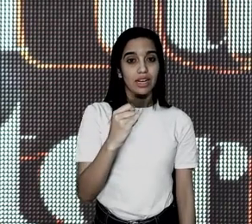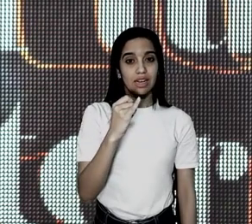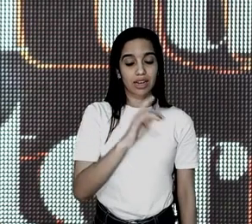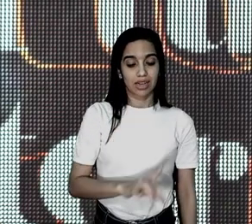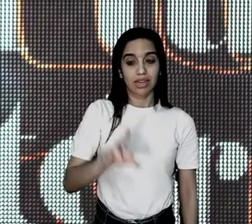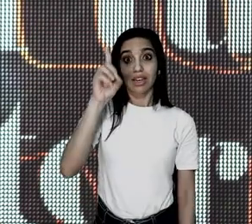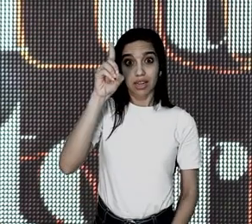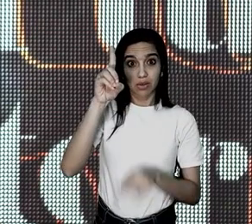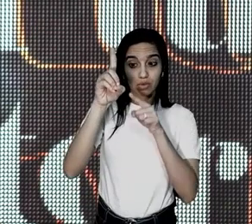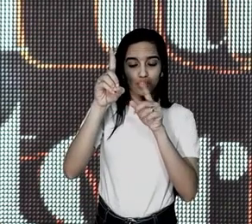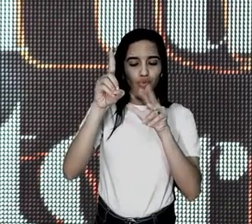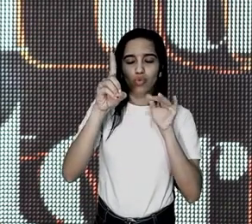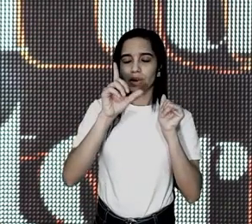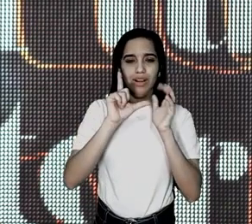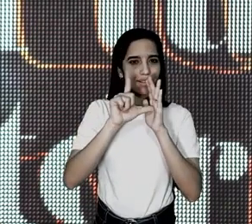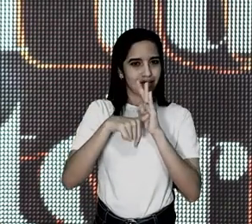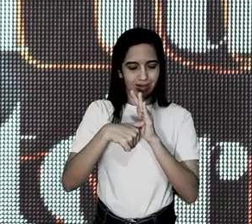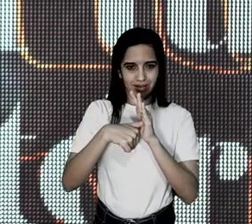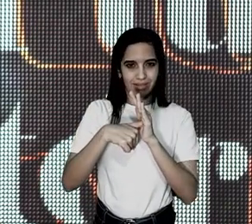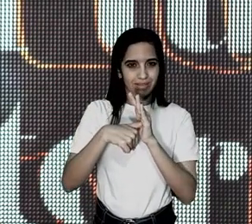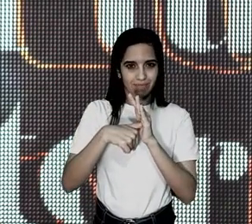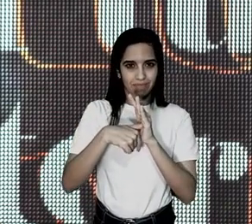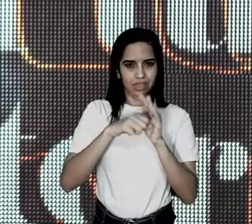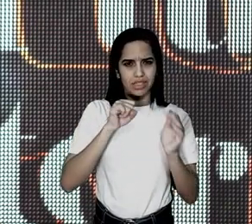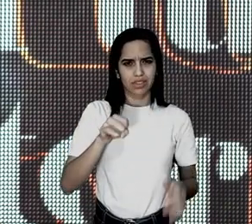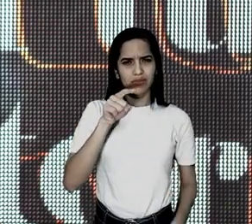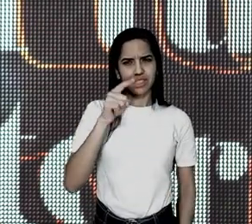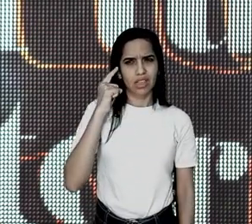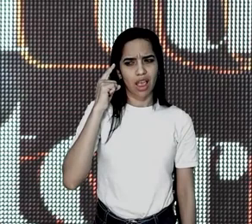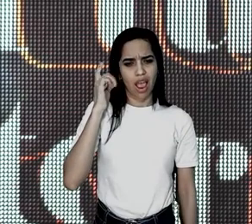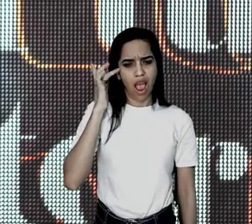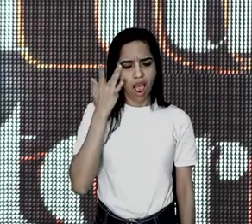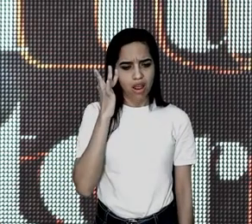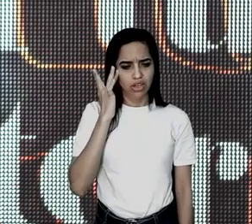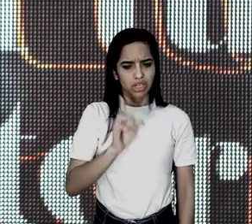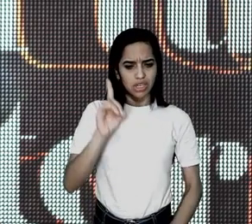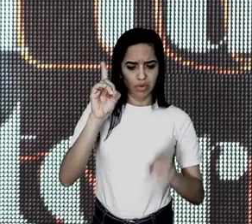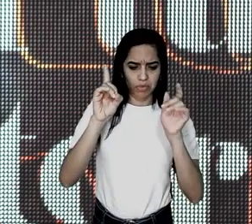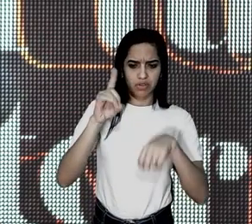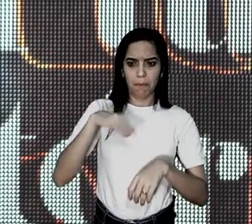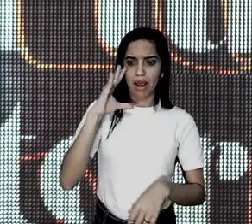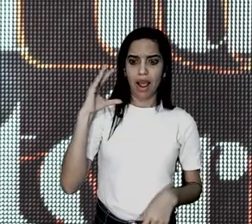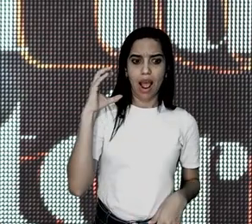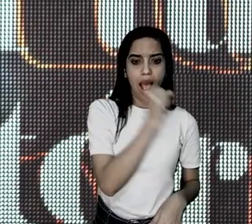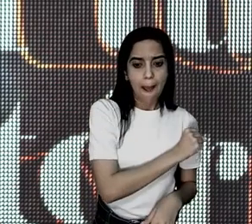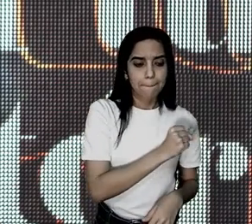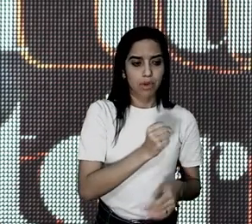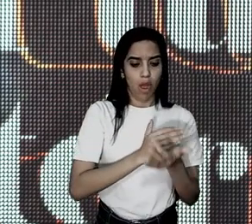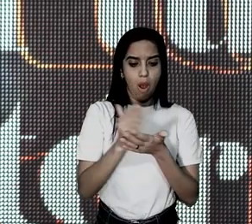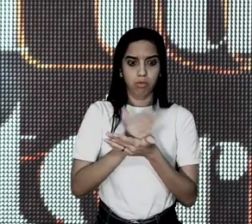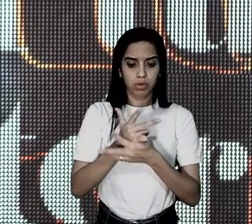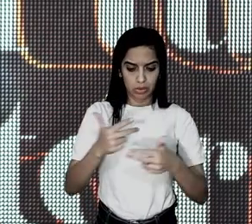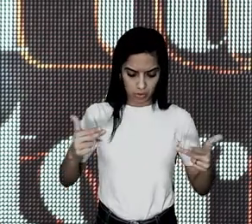Deus nunca se atrasa. Ainda que você ache que Ele poderia ter feito mais rápido, acelerado alguns processos na